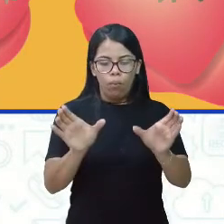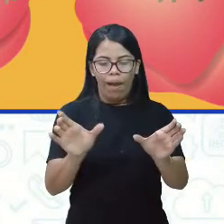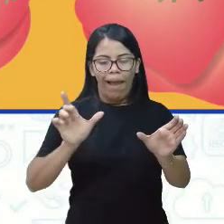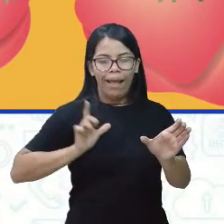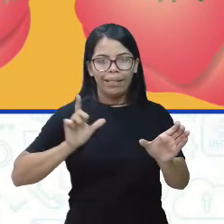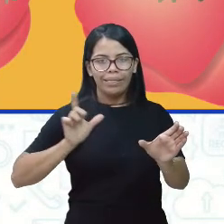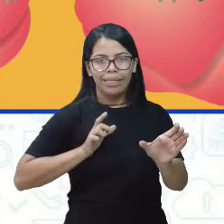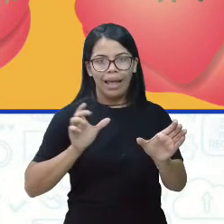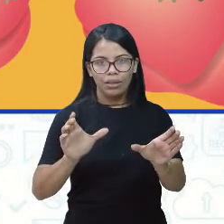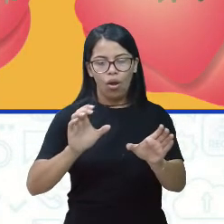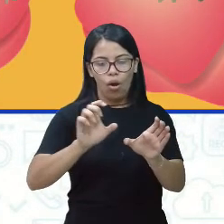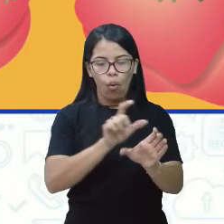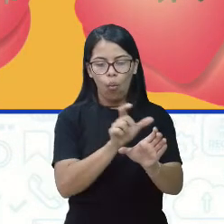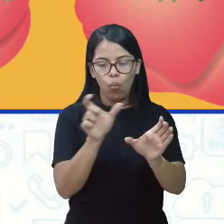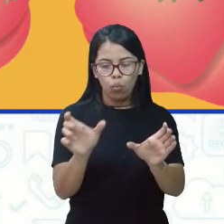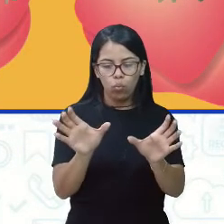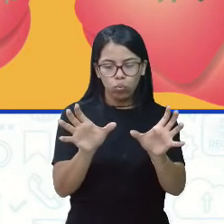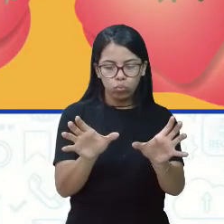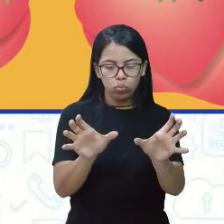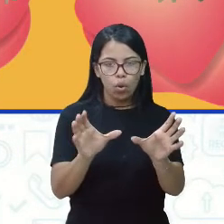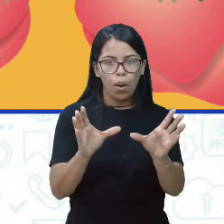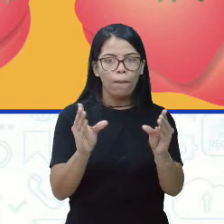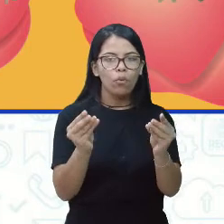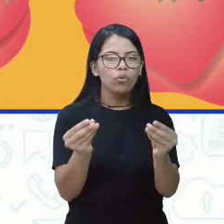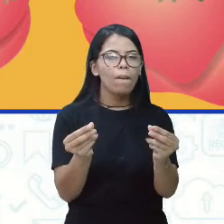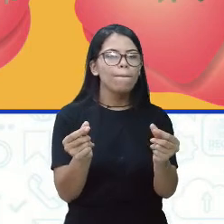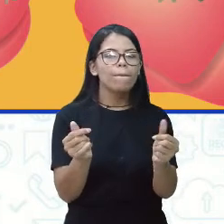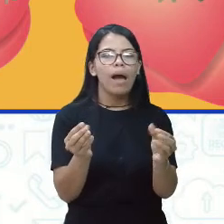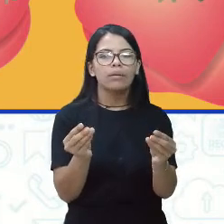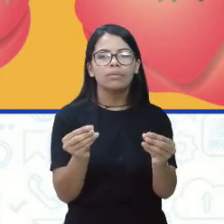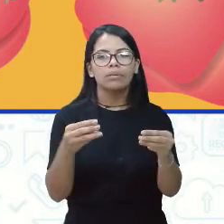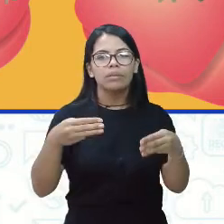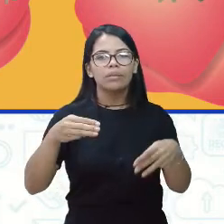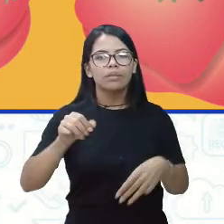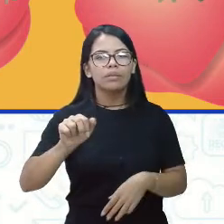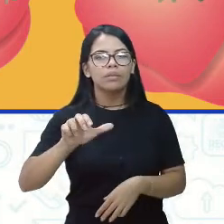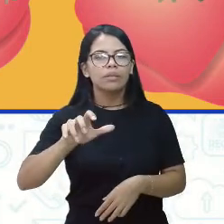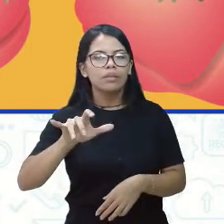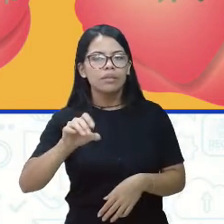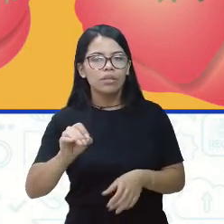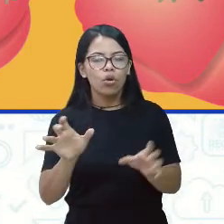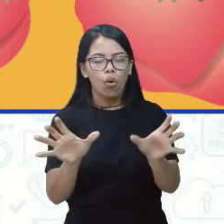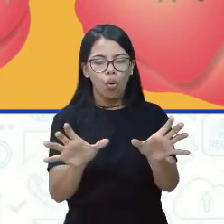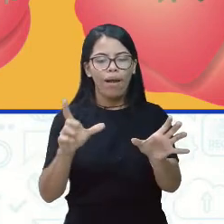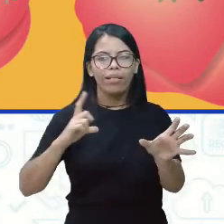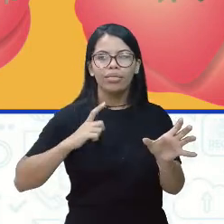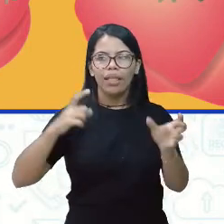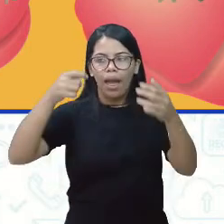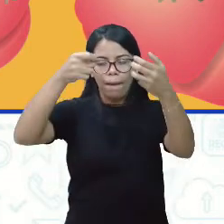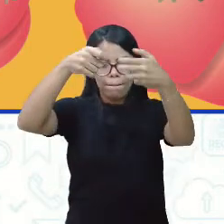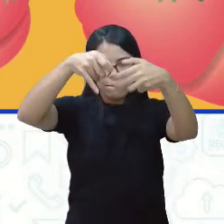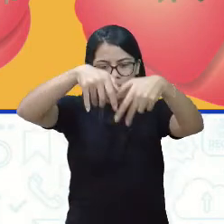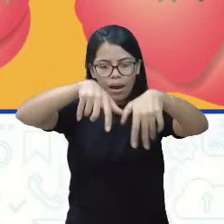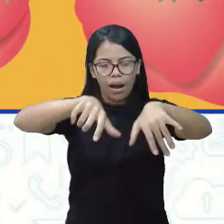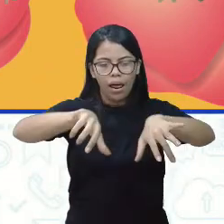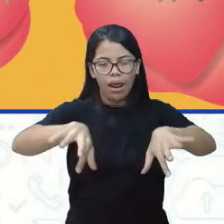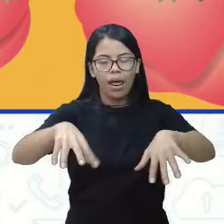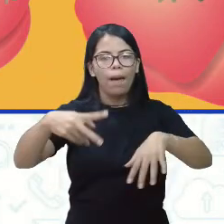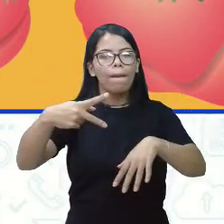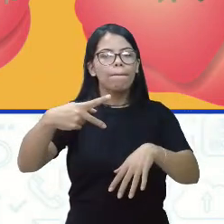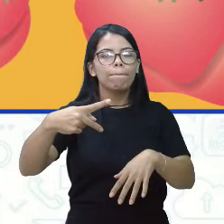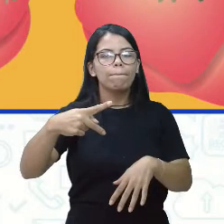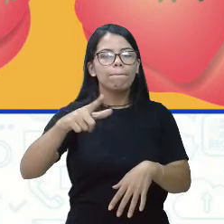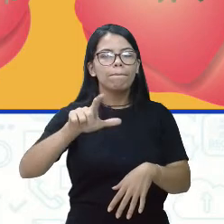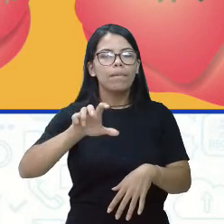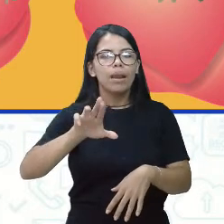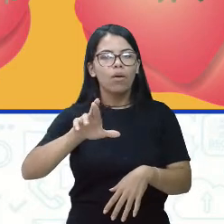órgãos esponjosos, né, bem macios, envolvidos por dupla membrana serosa, chamada pleura, e